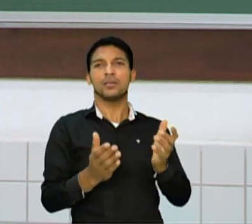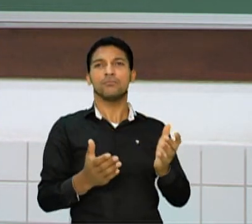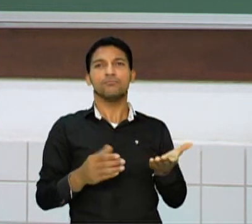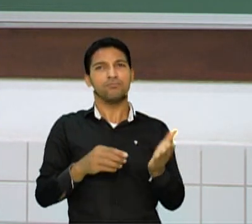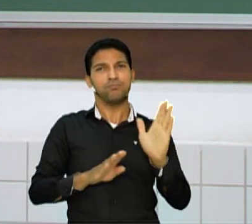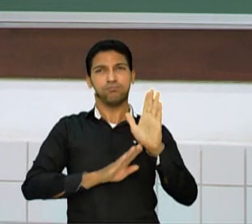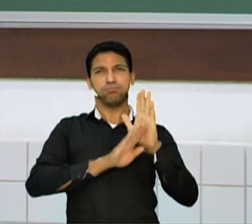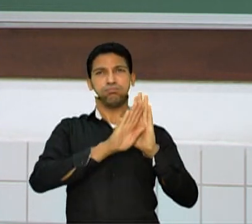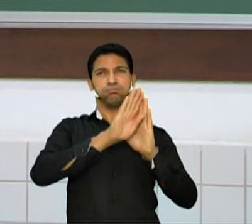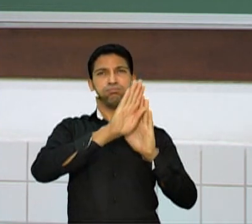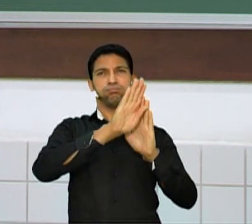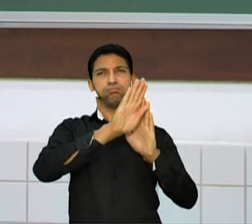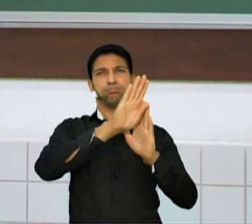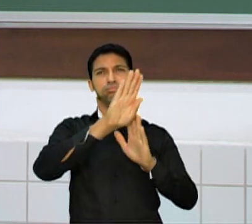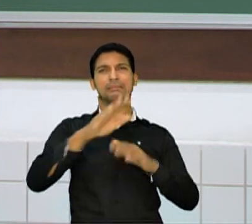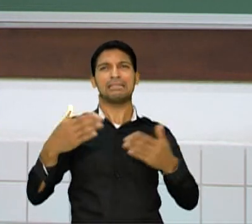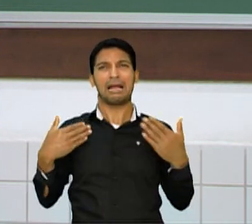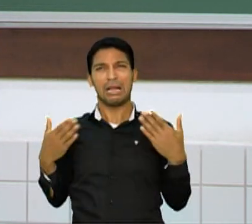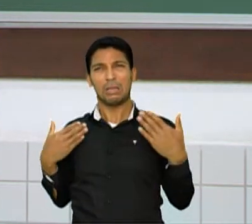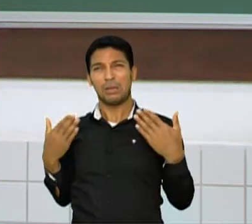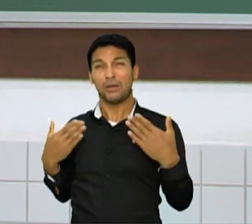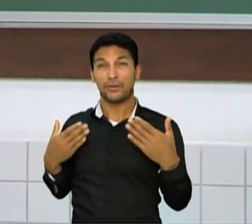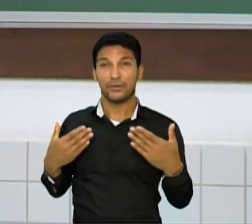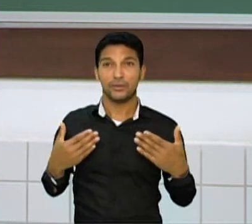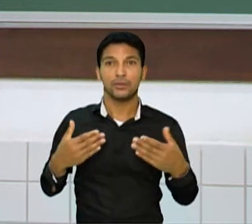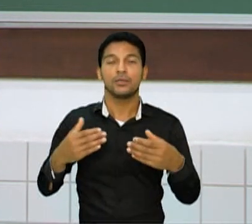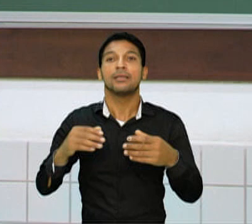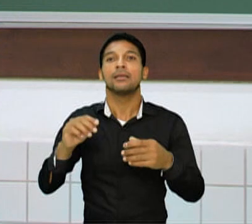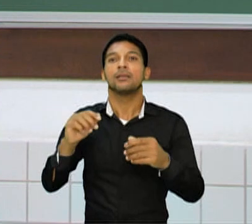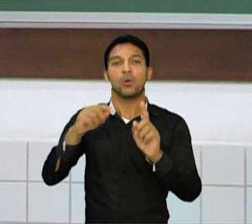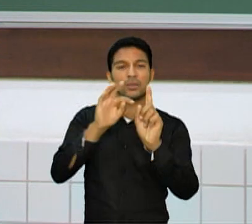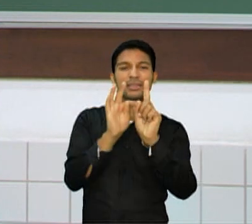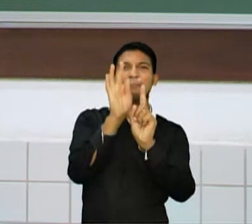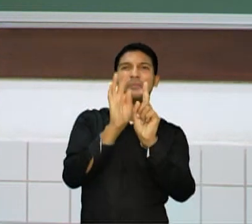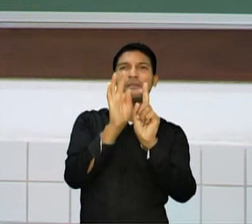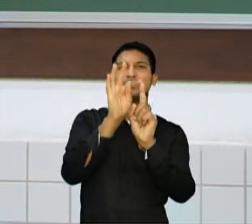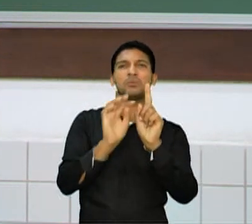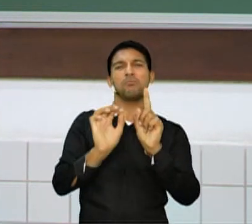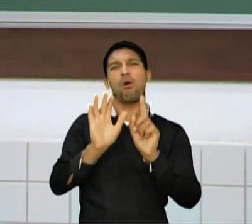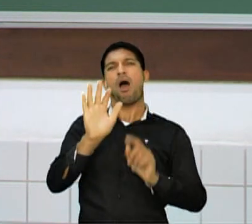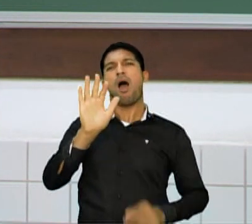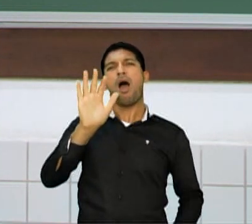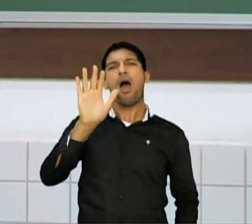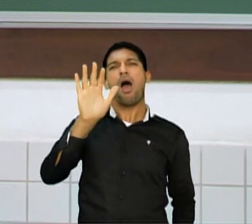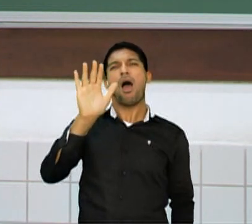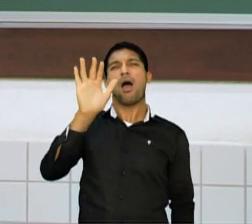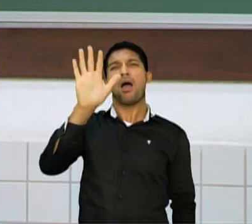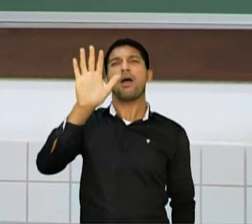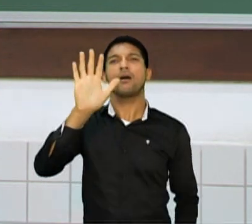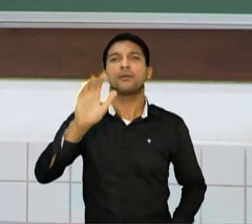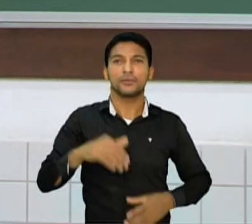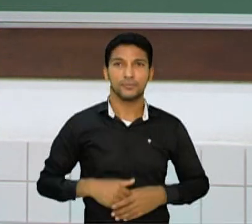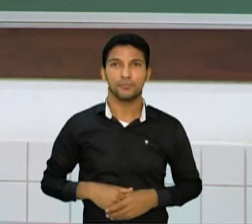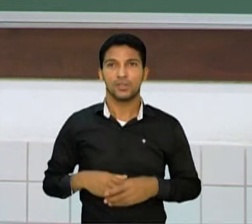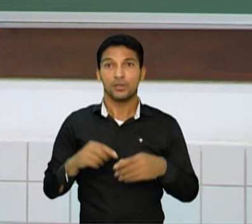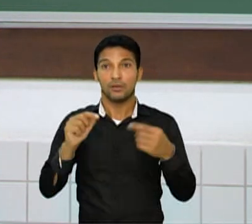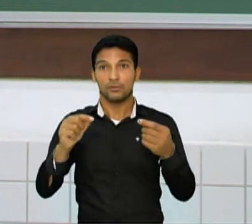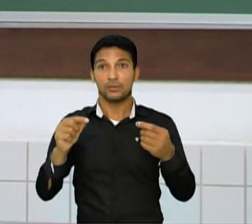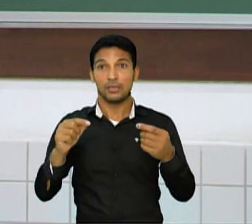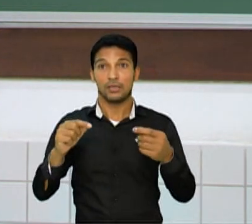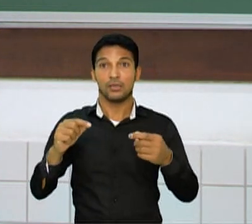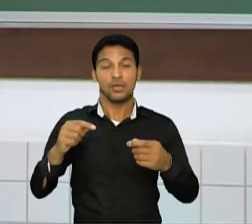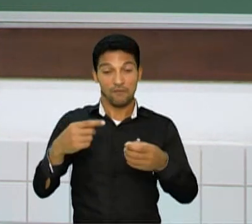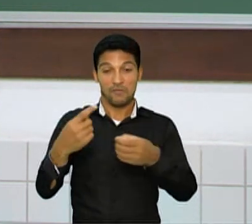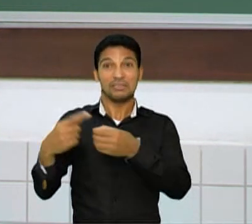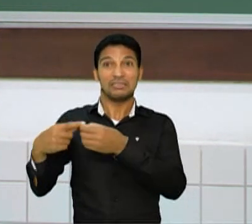vistas aqui nessa atividade, elas aumentam a temperatura e se você tiver a sensação térmica de perambular